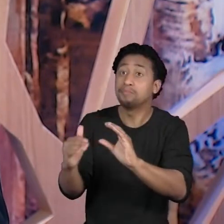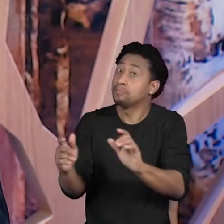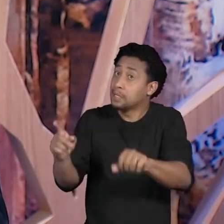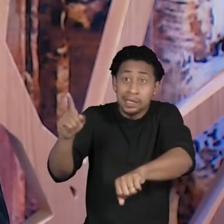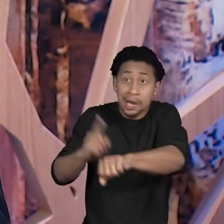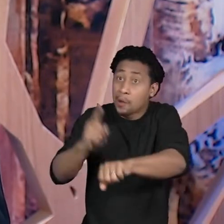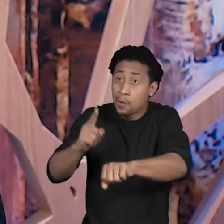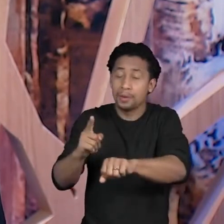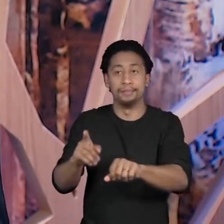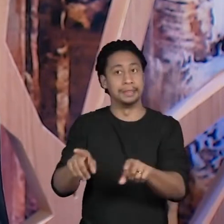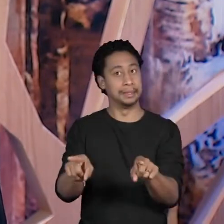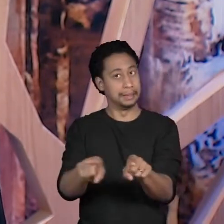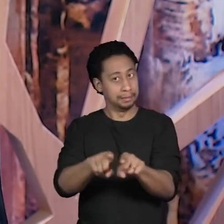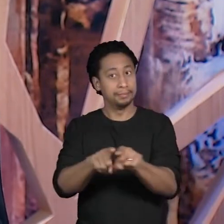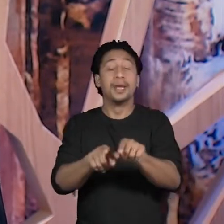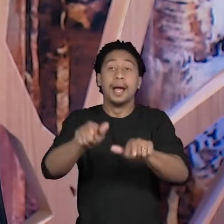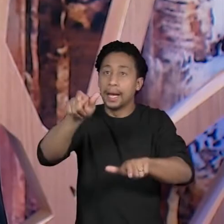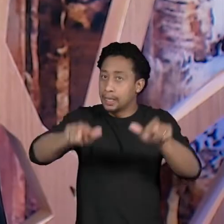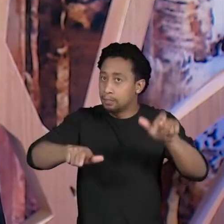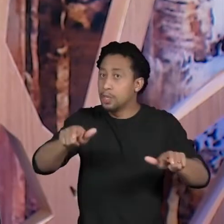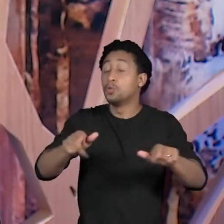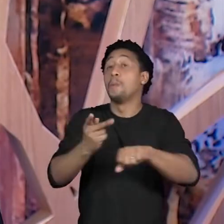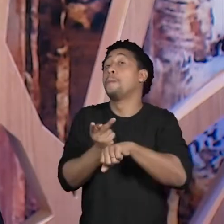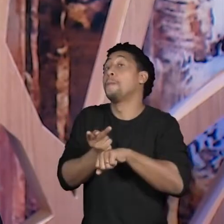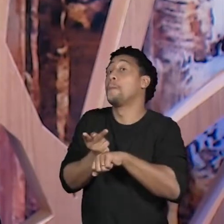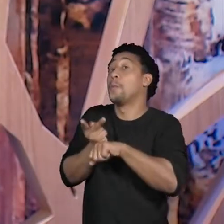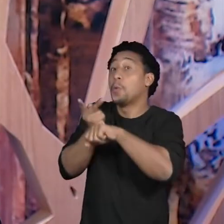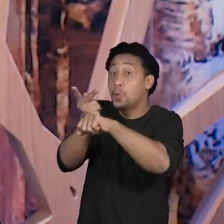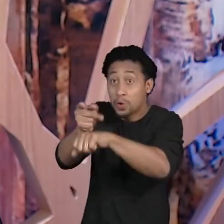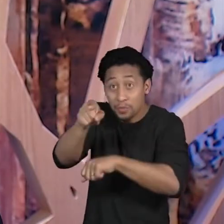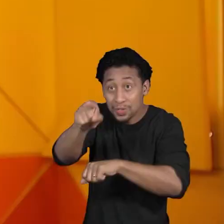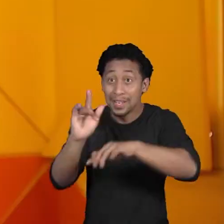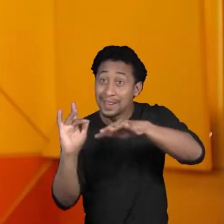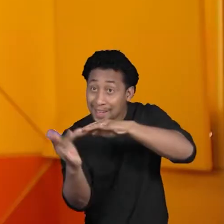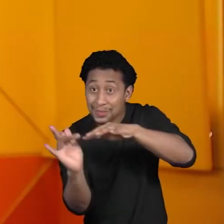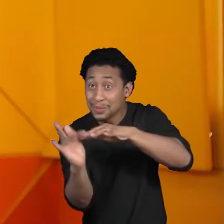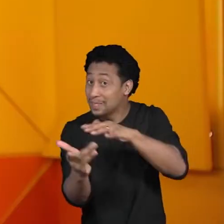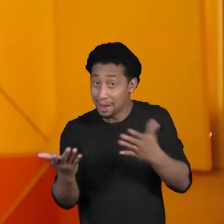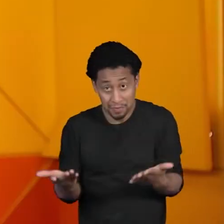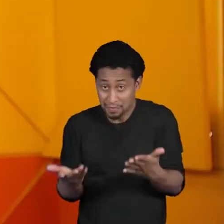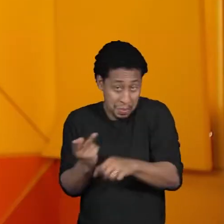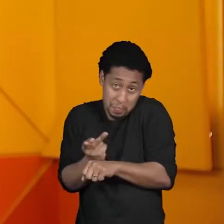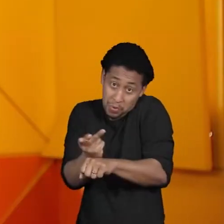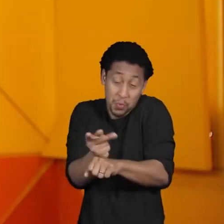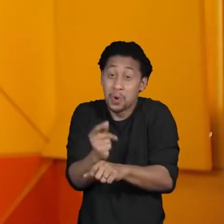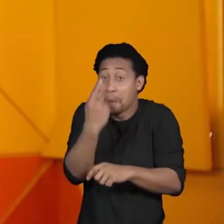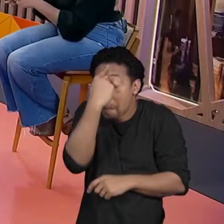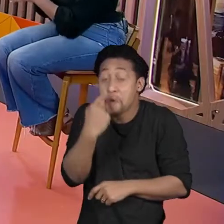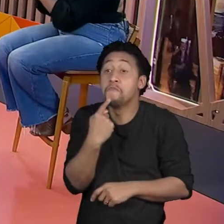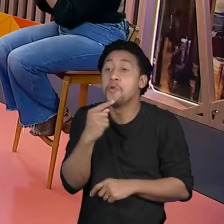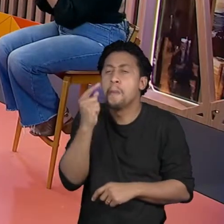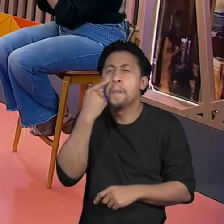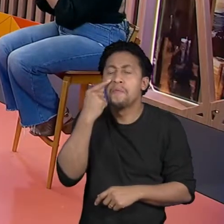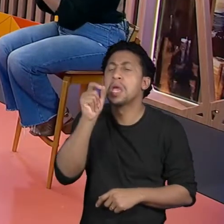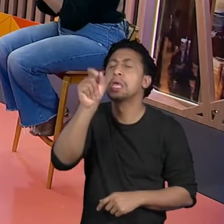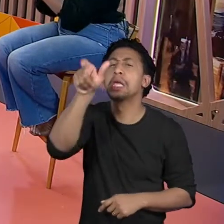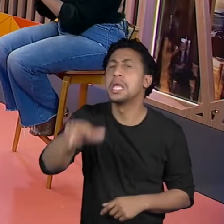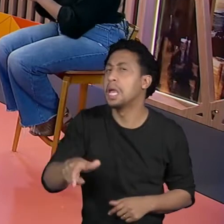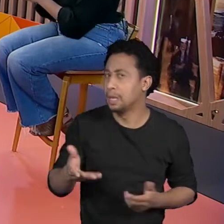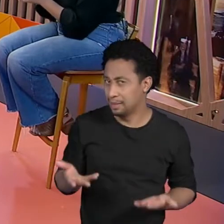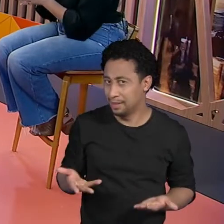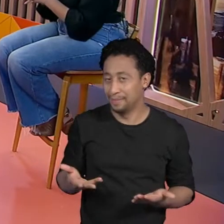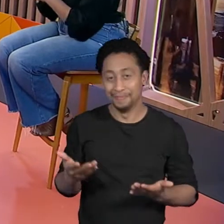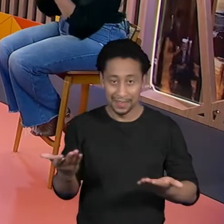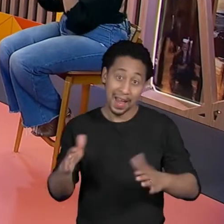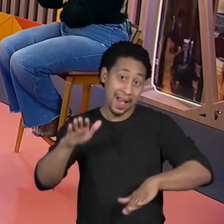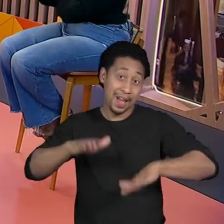interação com os ouvintes seja tão grande. É muito grande, Cris. Você está ali no ar, na rádio, e os ouvintes eles já estão ali no WhatsApp falando o